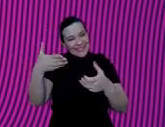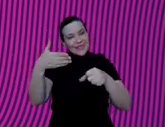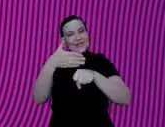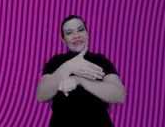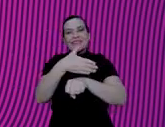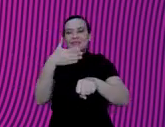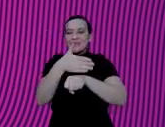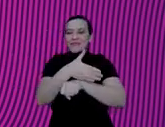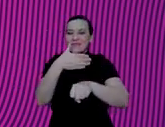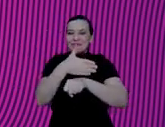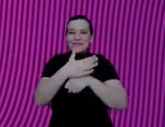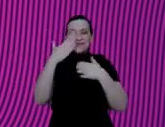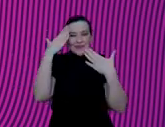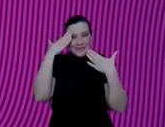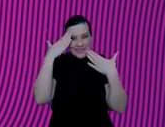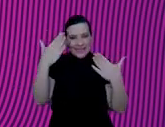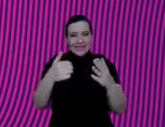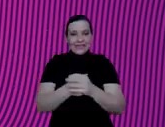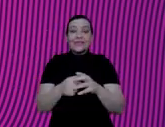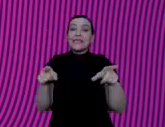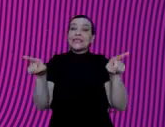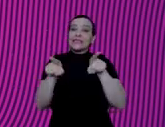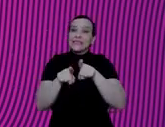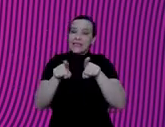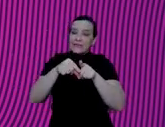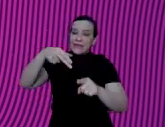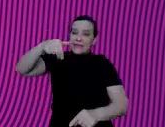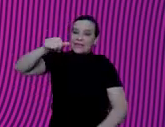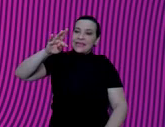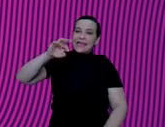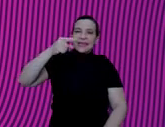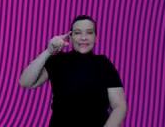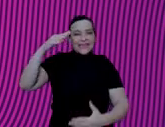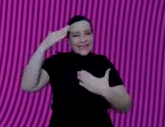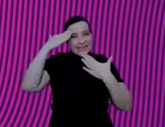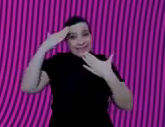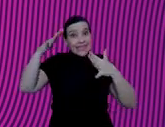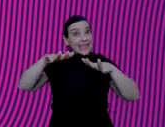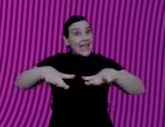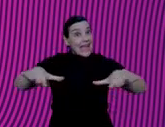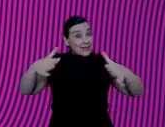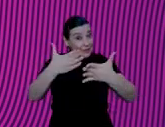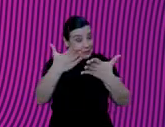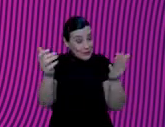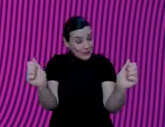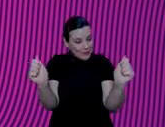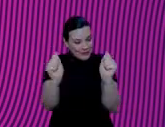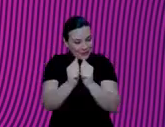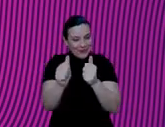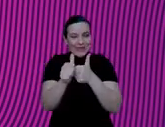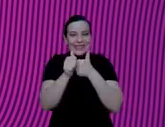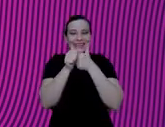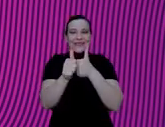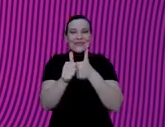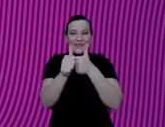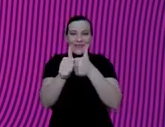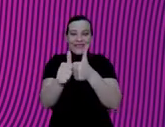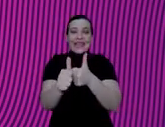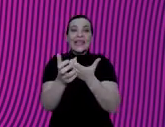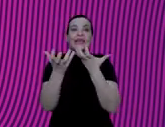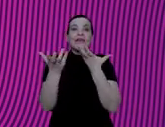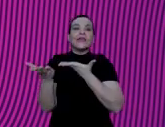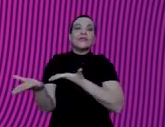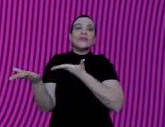obrigado, agradecer demais ao Nathan, agradecer a todos por estarem aqui conosco, e eu queria chamar então a